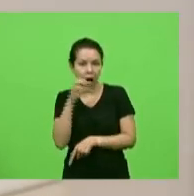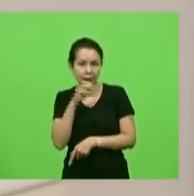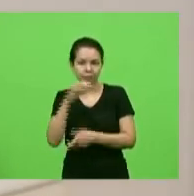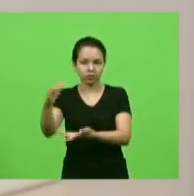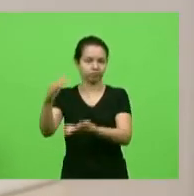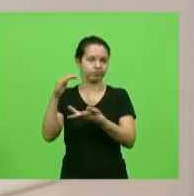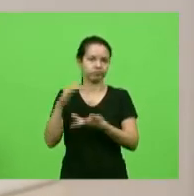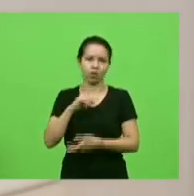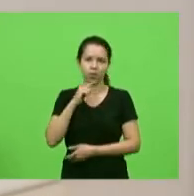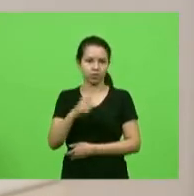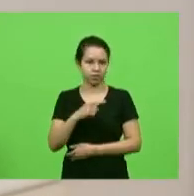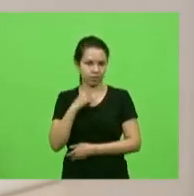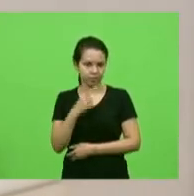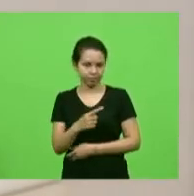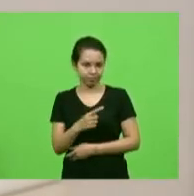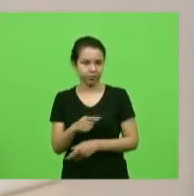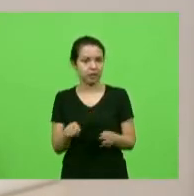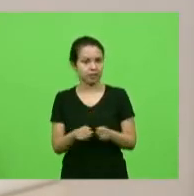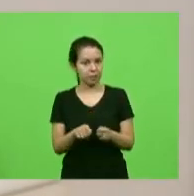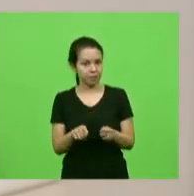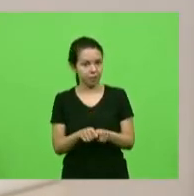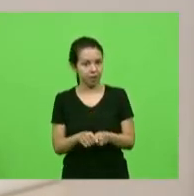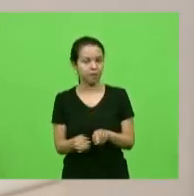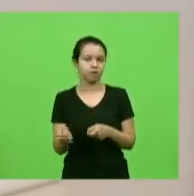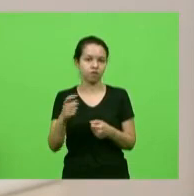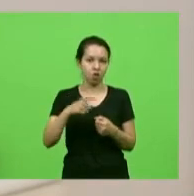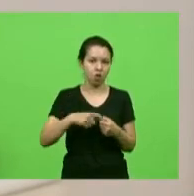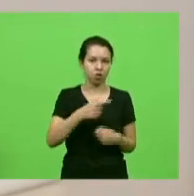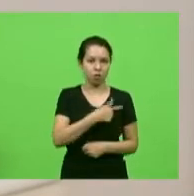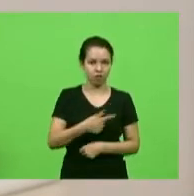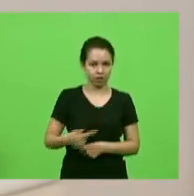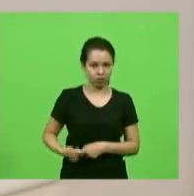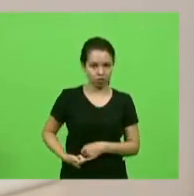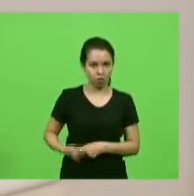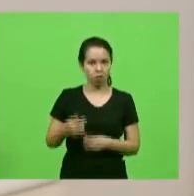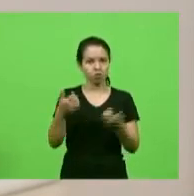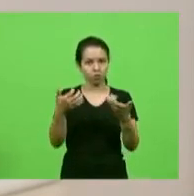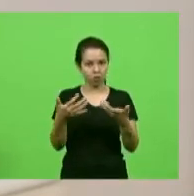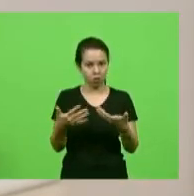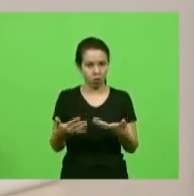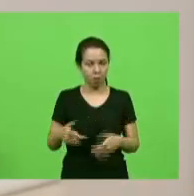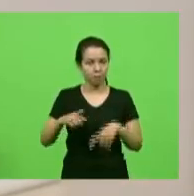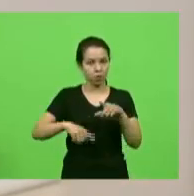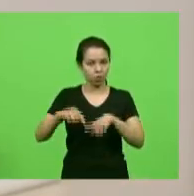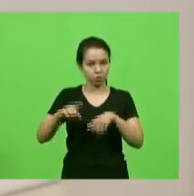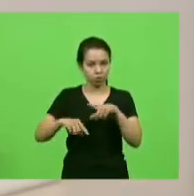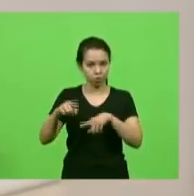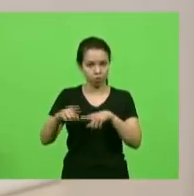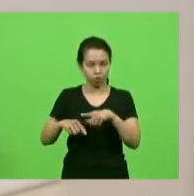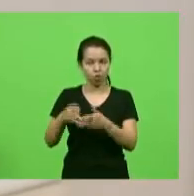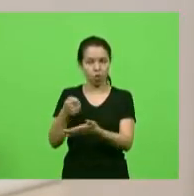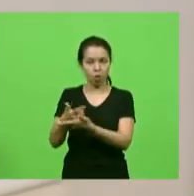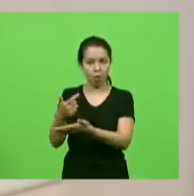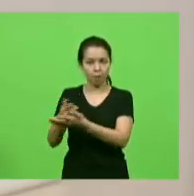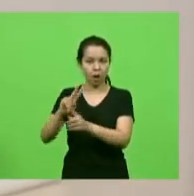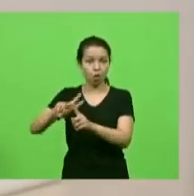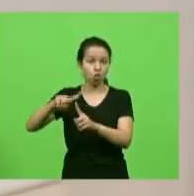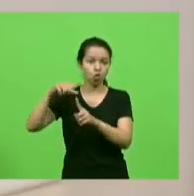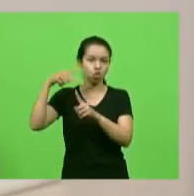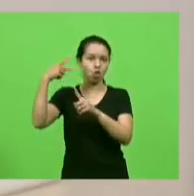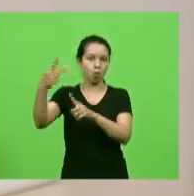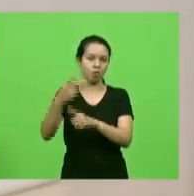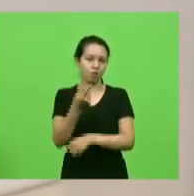sequência, retomando a fala, afirmou o governador que os produtos estavam sendo ofertados pelo dobro de seu preço e que o fornecedor local